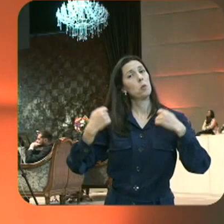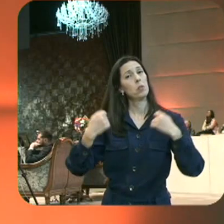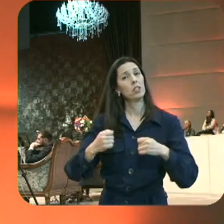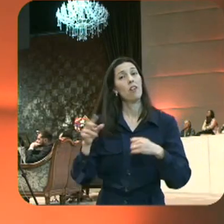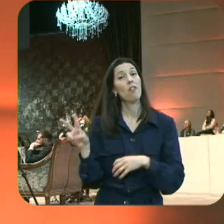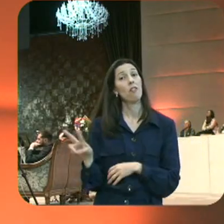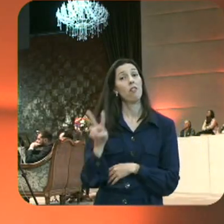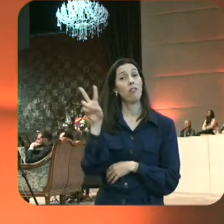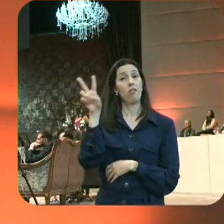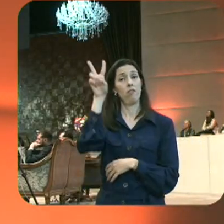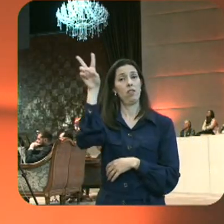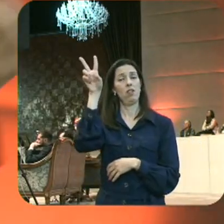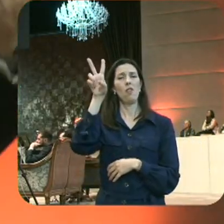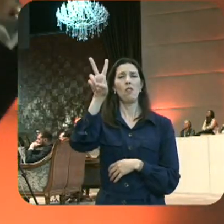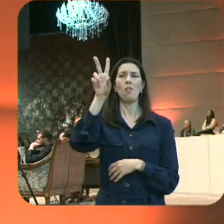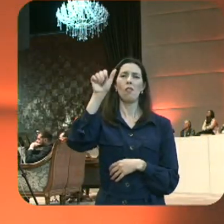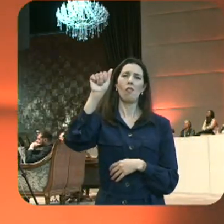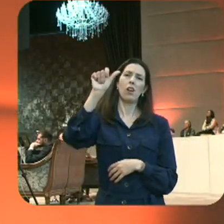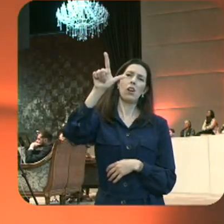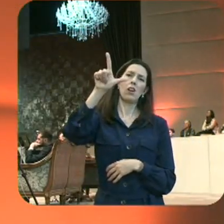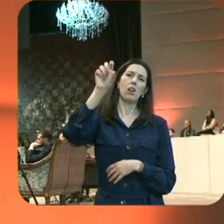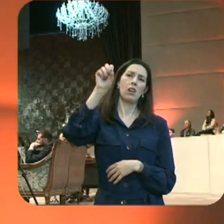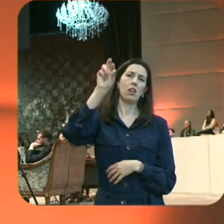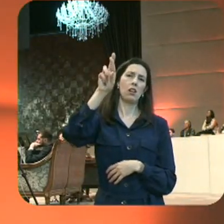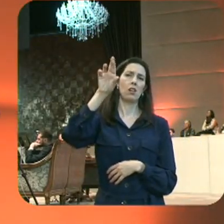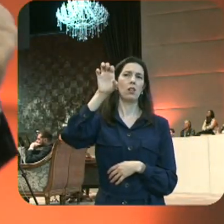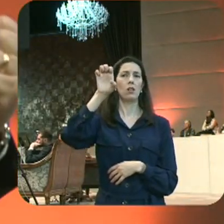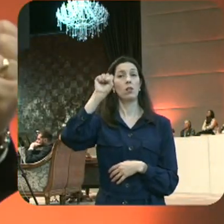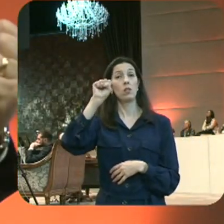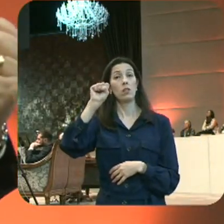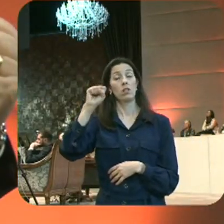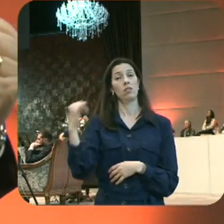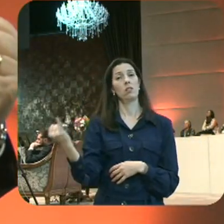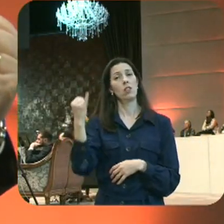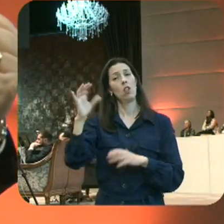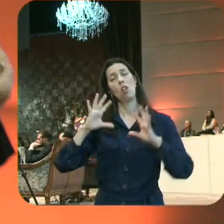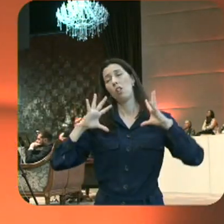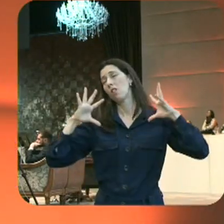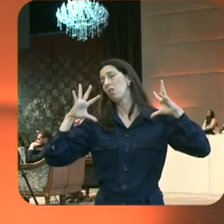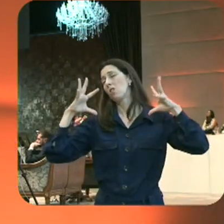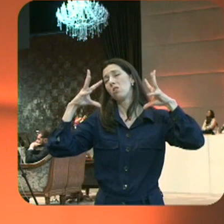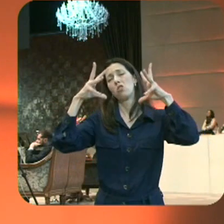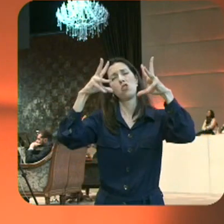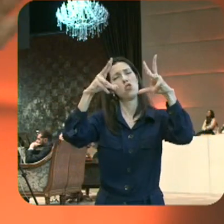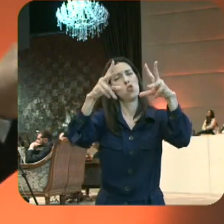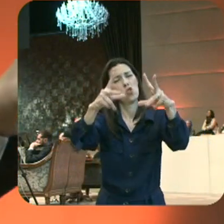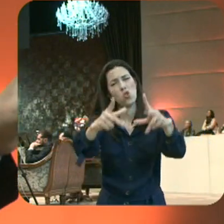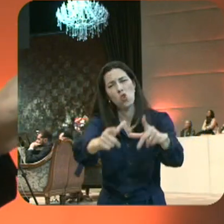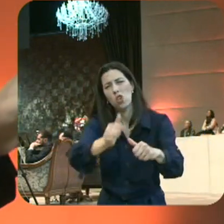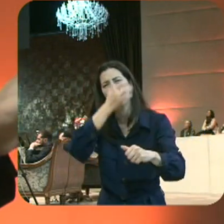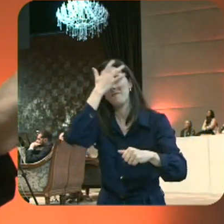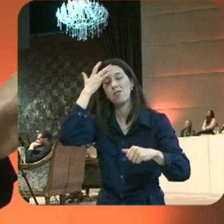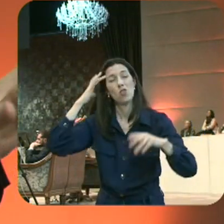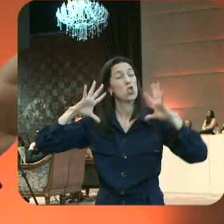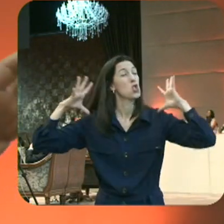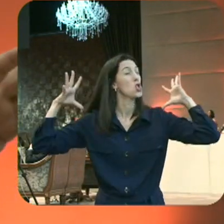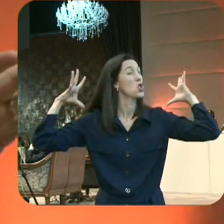valores da vida. Todos nós desejamos Isso é uma coisa